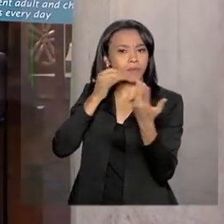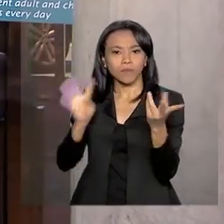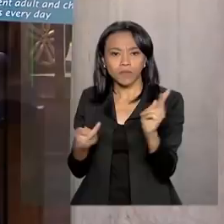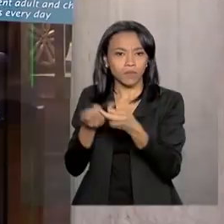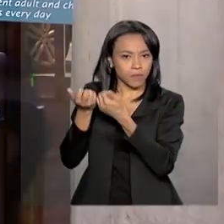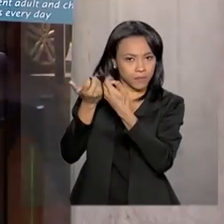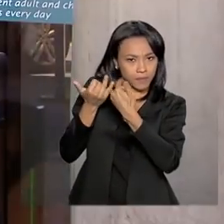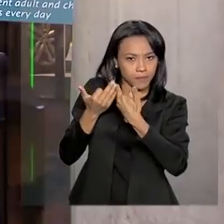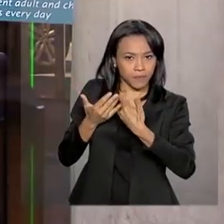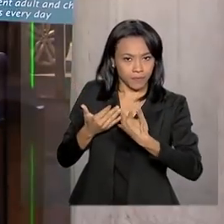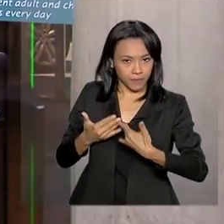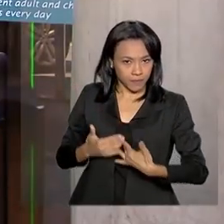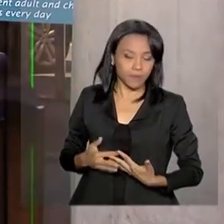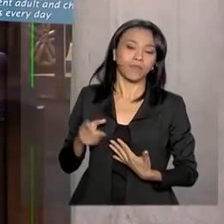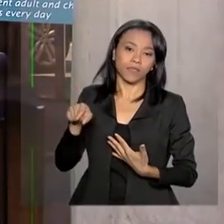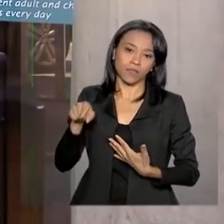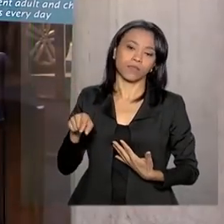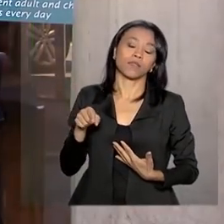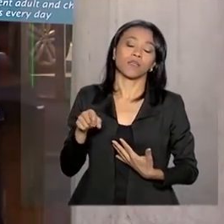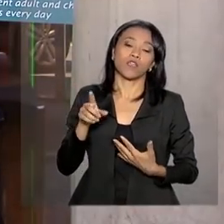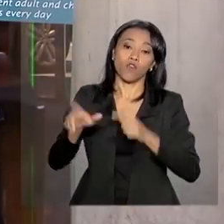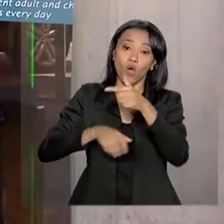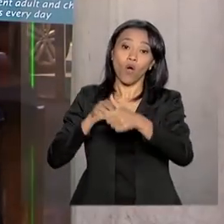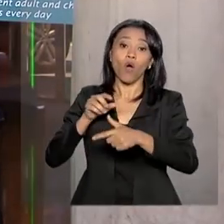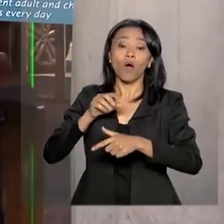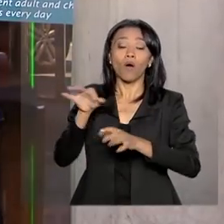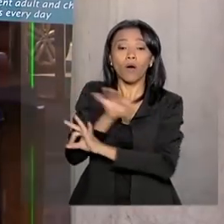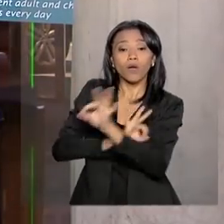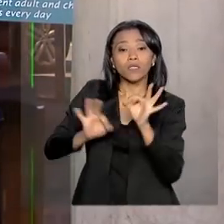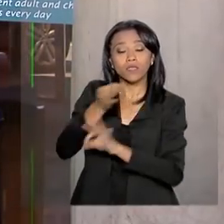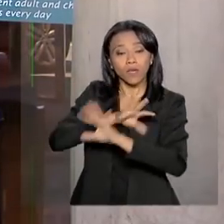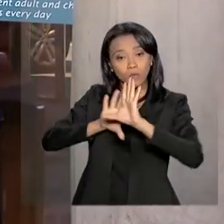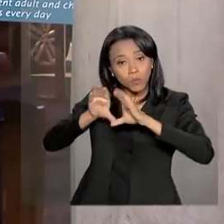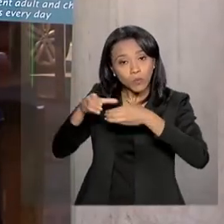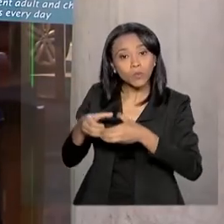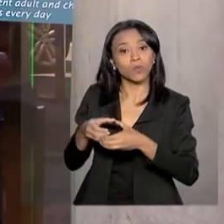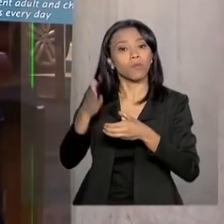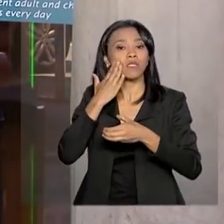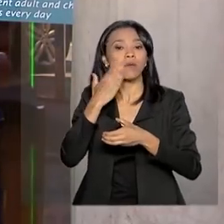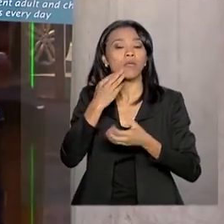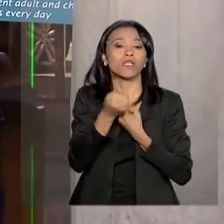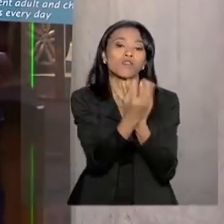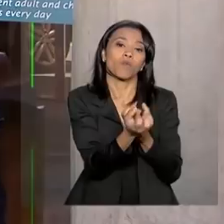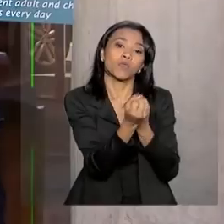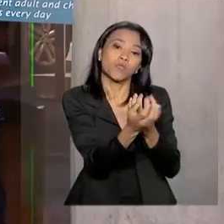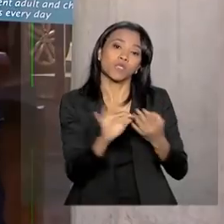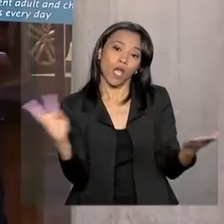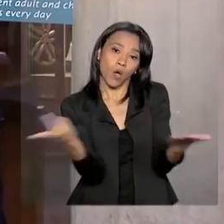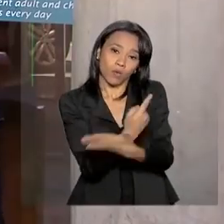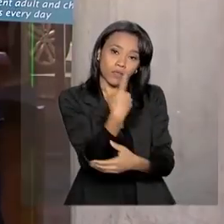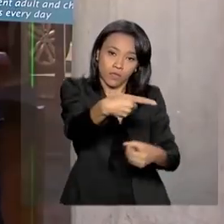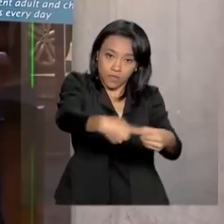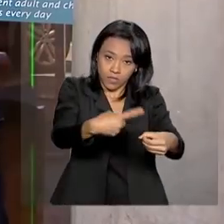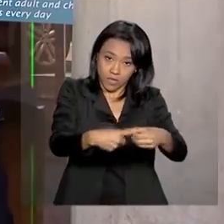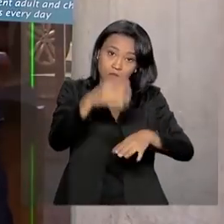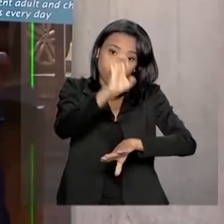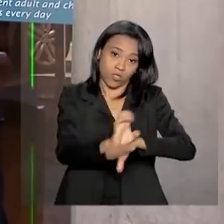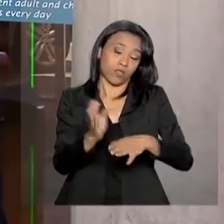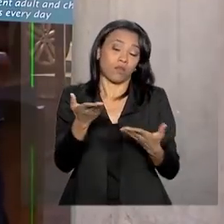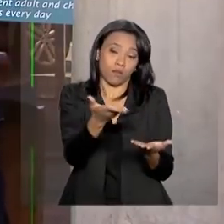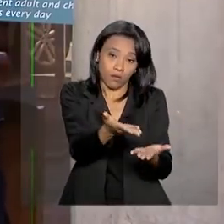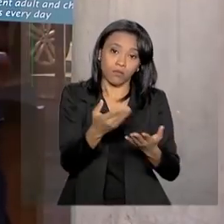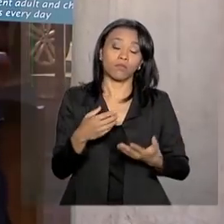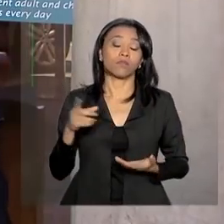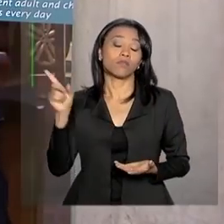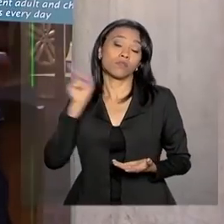do Palácio do Planalto e essa é uma das principais preocupações. Ele inclusive externou isso ontem em um vídeo que